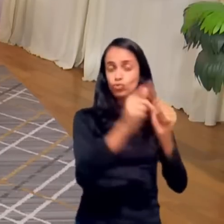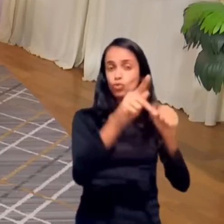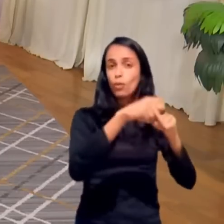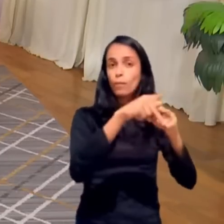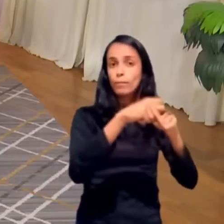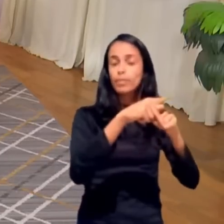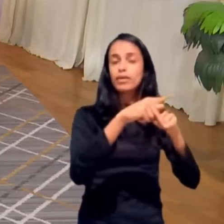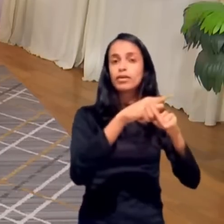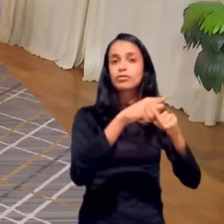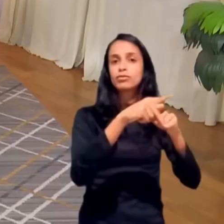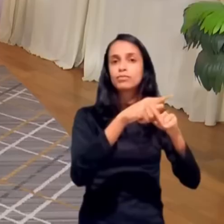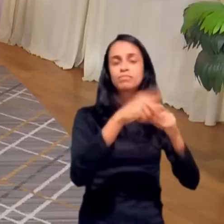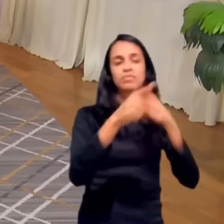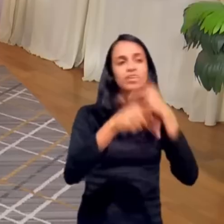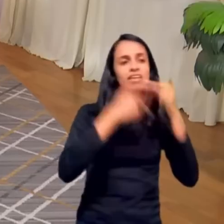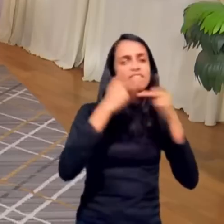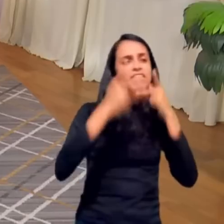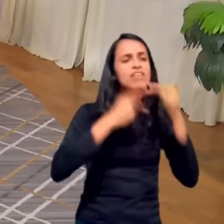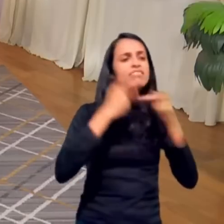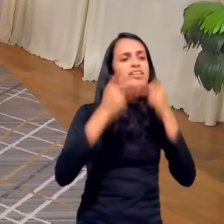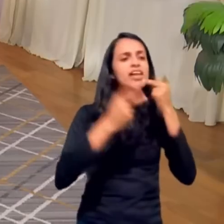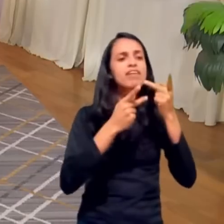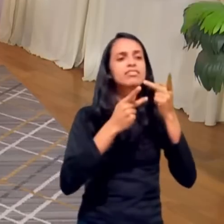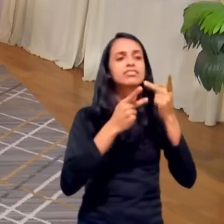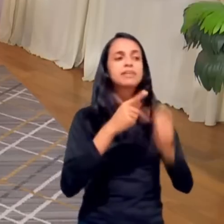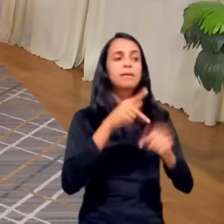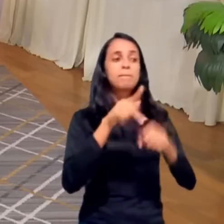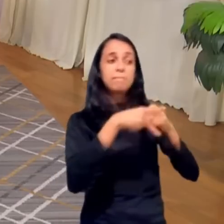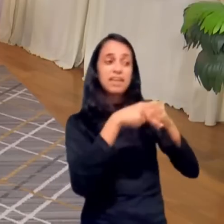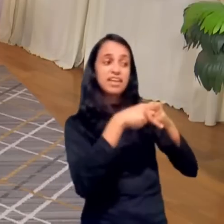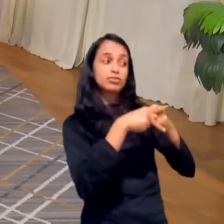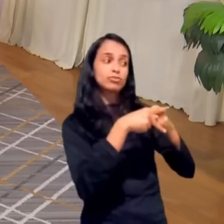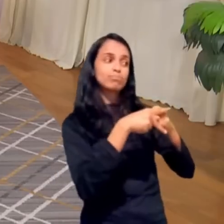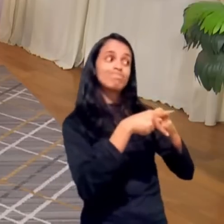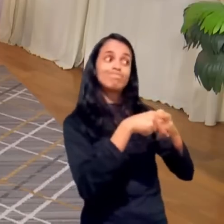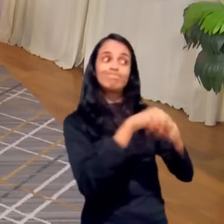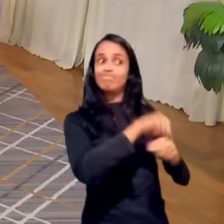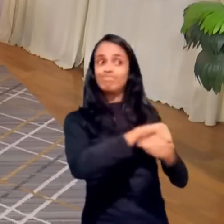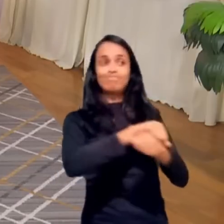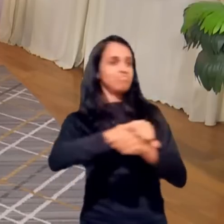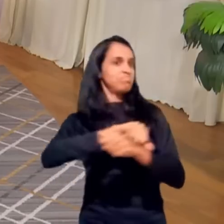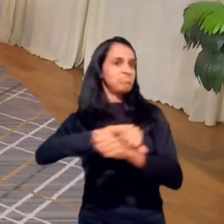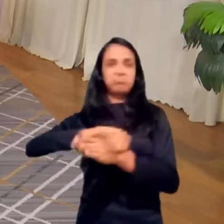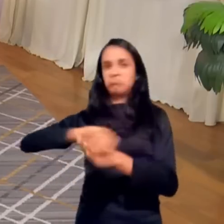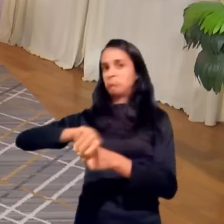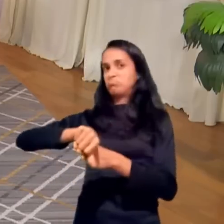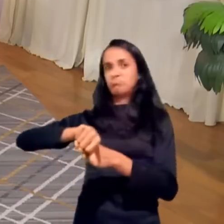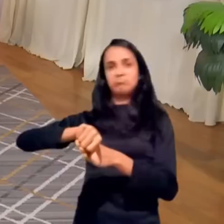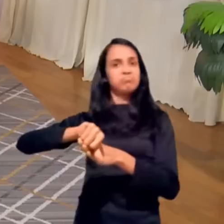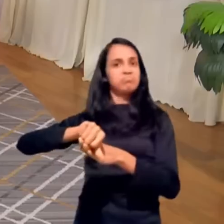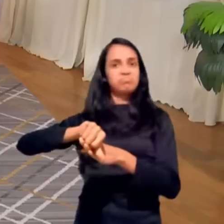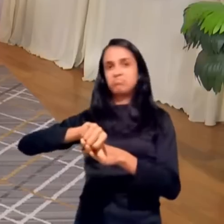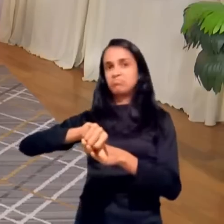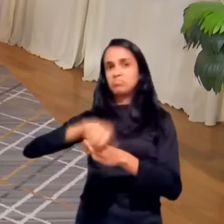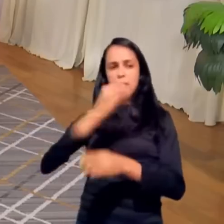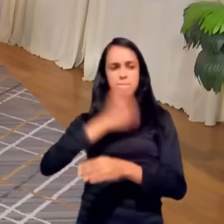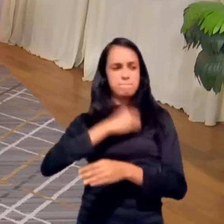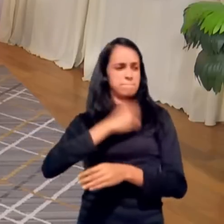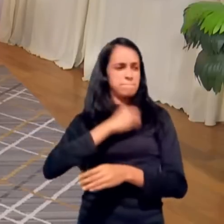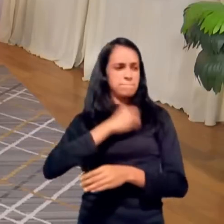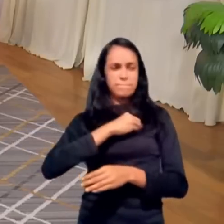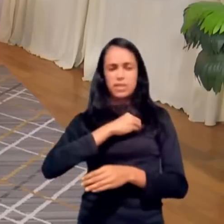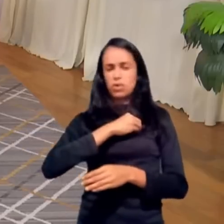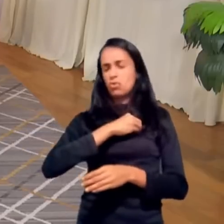Companheiros ali de pescaria. Eles entendiam que Pedro foi longe demais, não merecia uma segunda